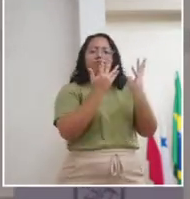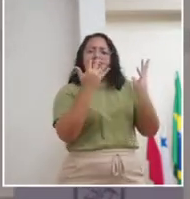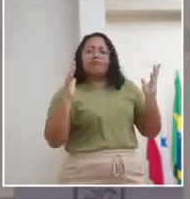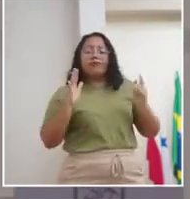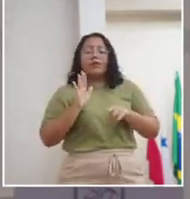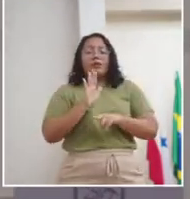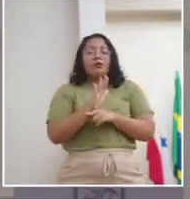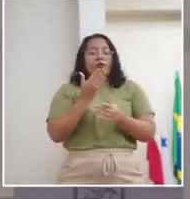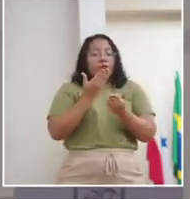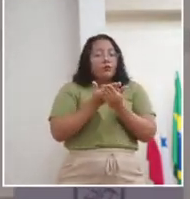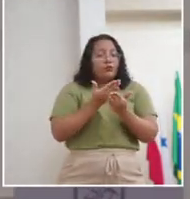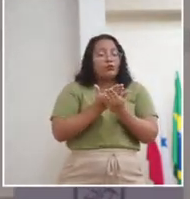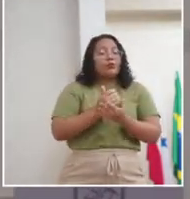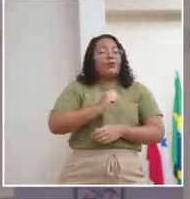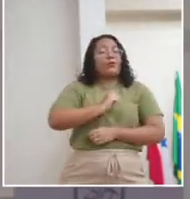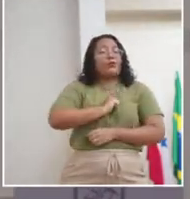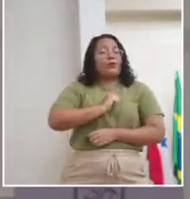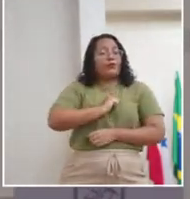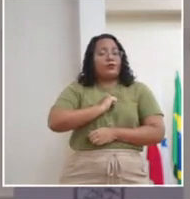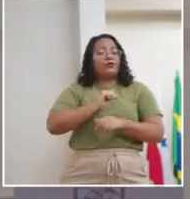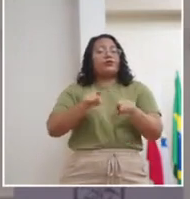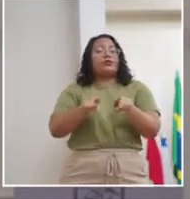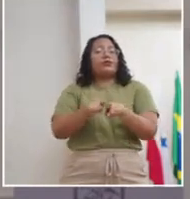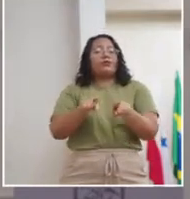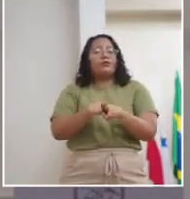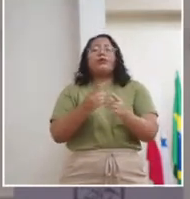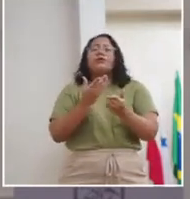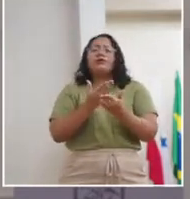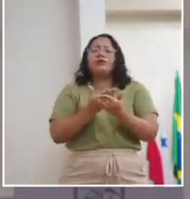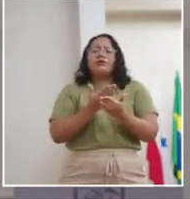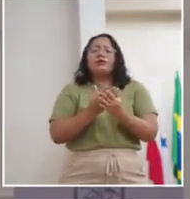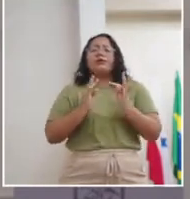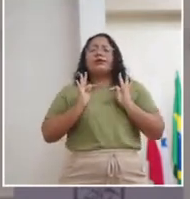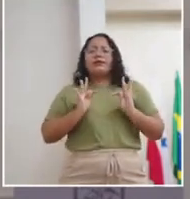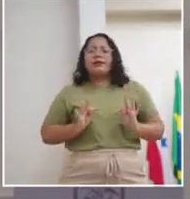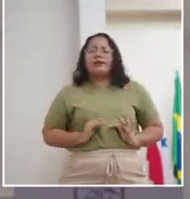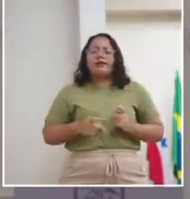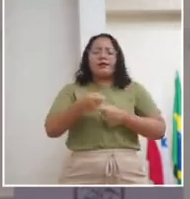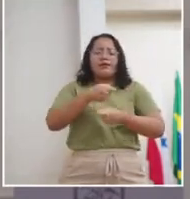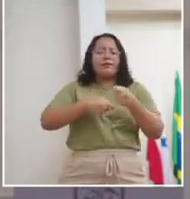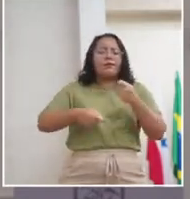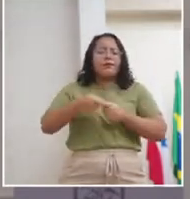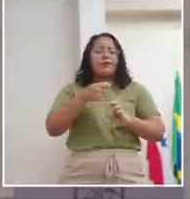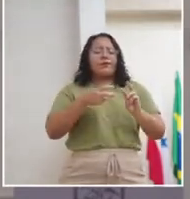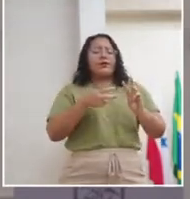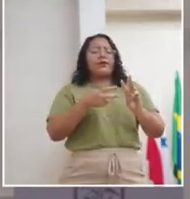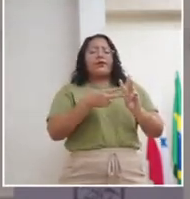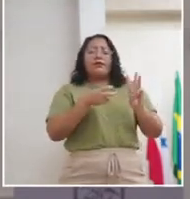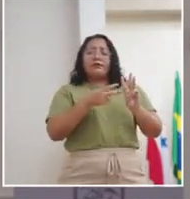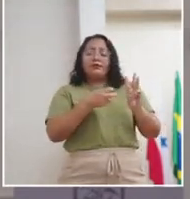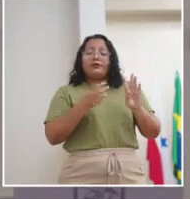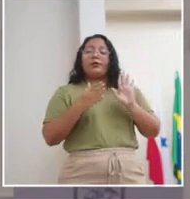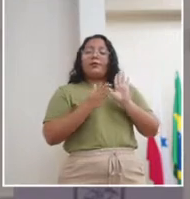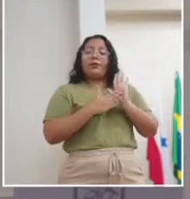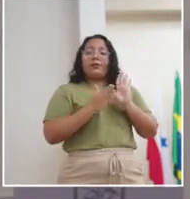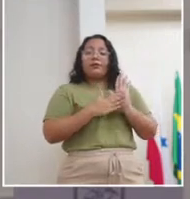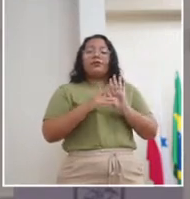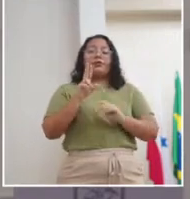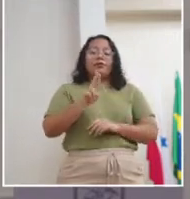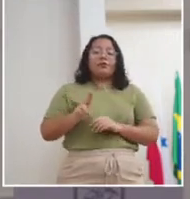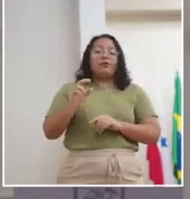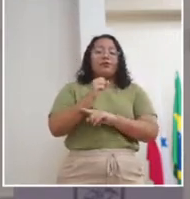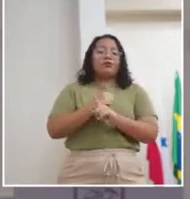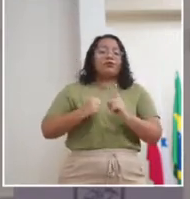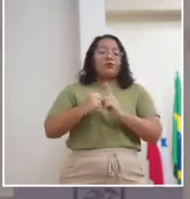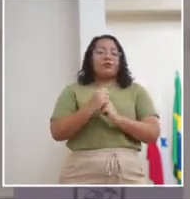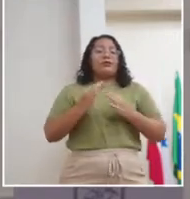os estudos de antropologia ecológica com seus estudos sobre tec-economia indígena e a proposição do uso social da